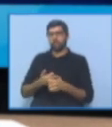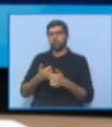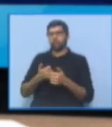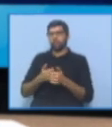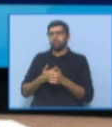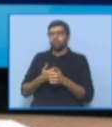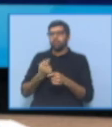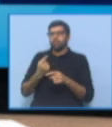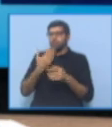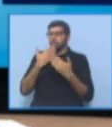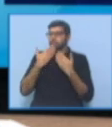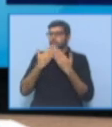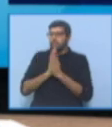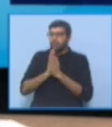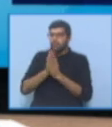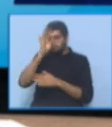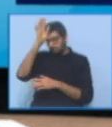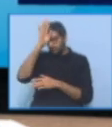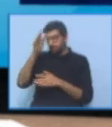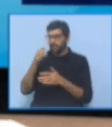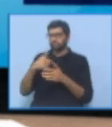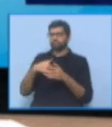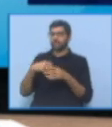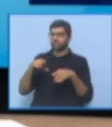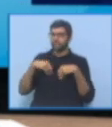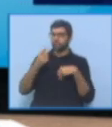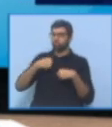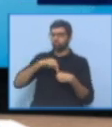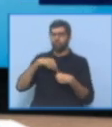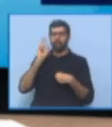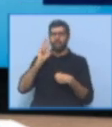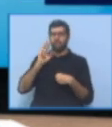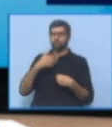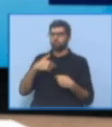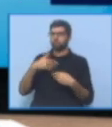alinhando com aquilo que é o apelo do Papa, pudéssemos estar firmes nos nossos valores